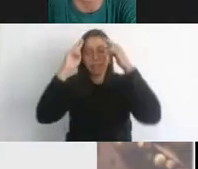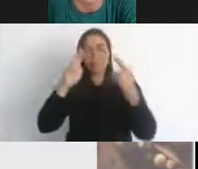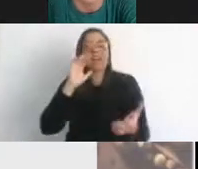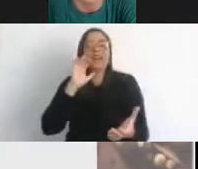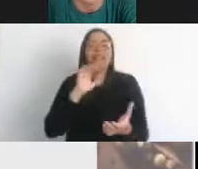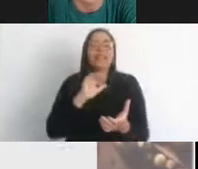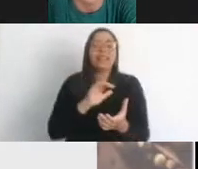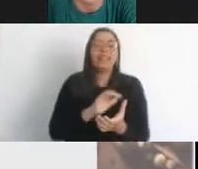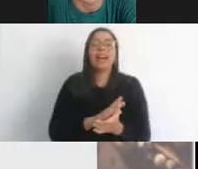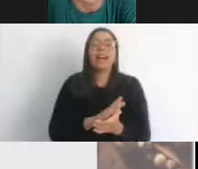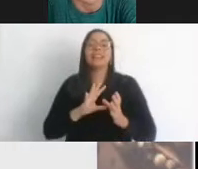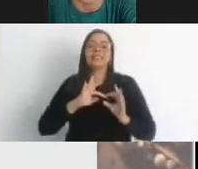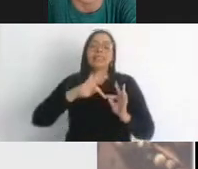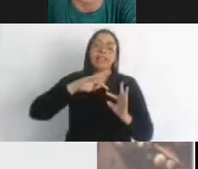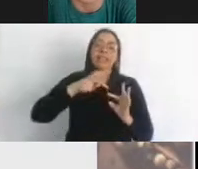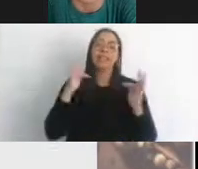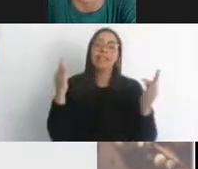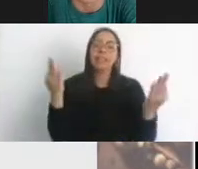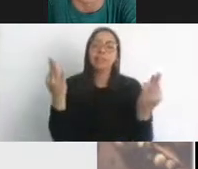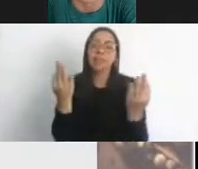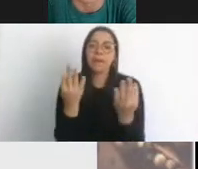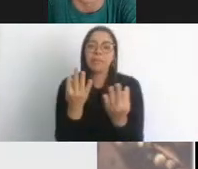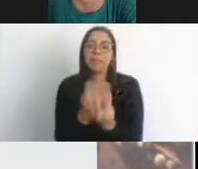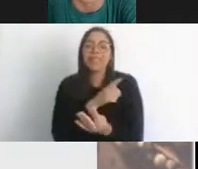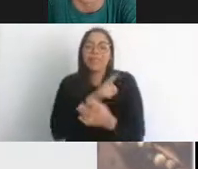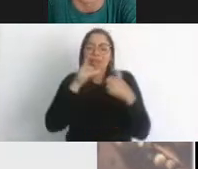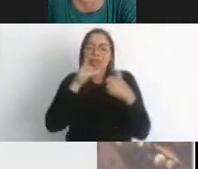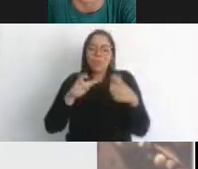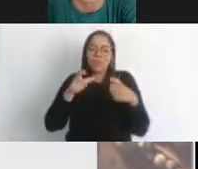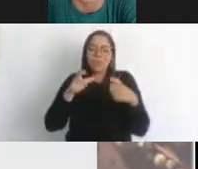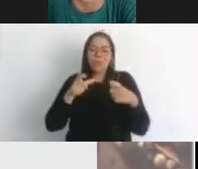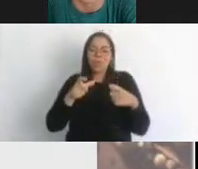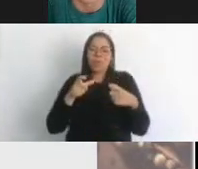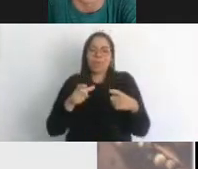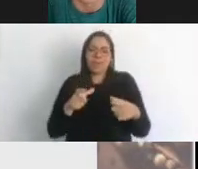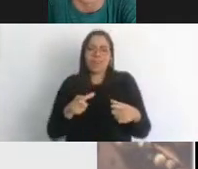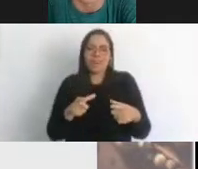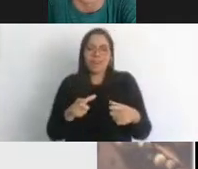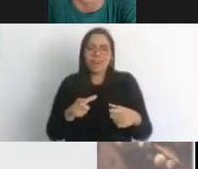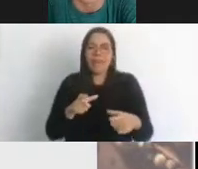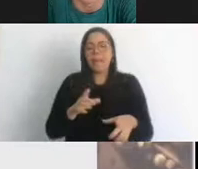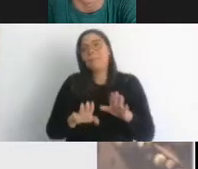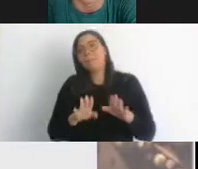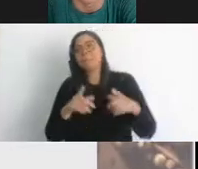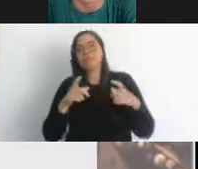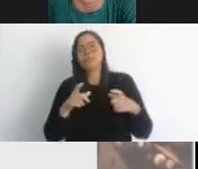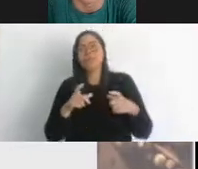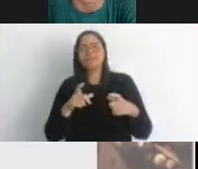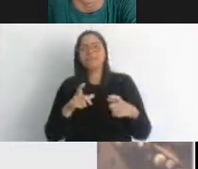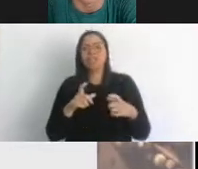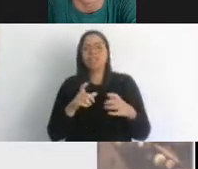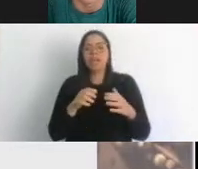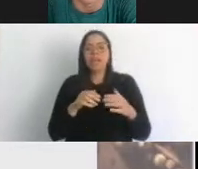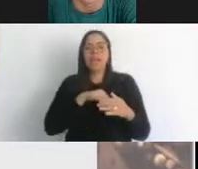que tem tá tem espaço de atuação mesmo que esse espaço de atuação seja privado